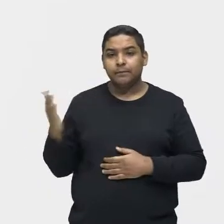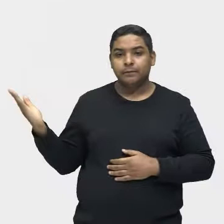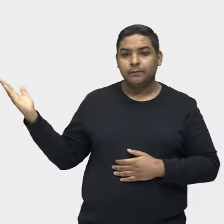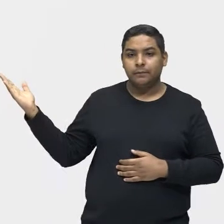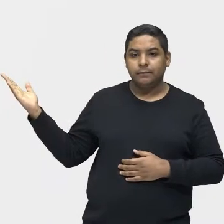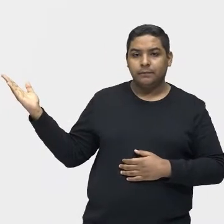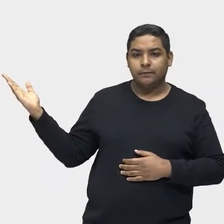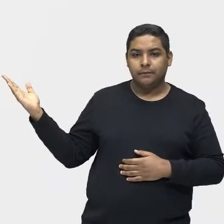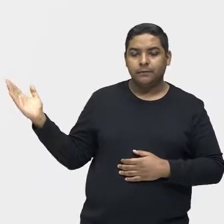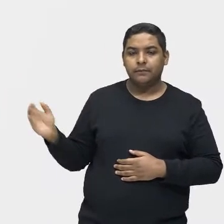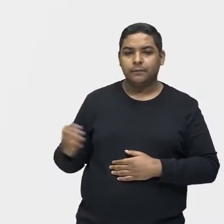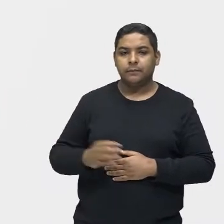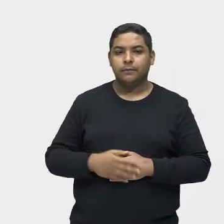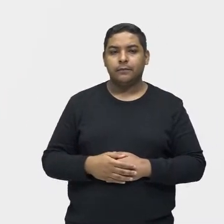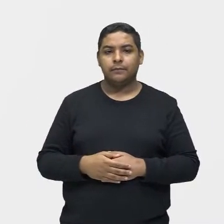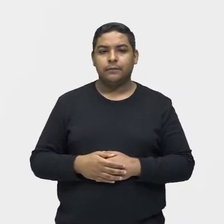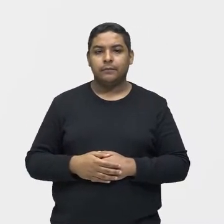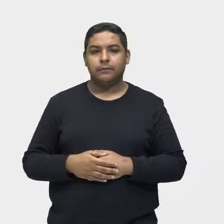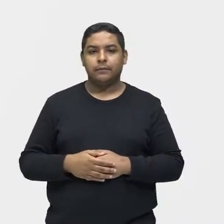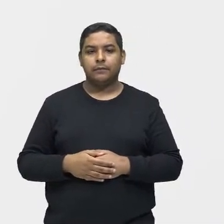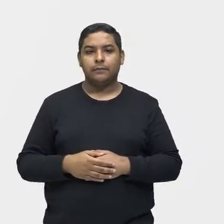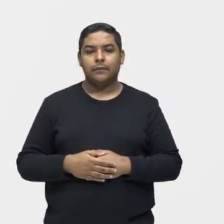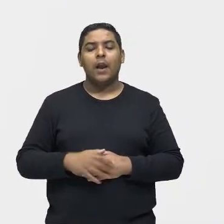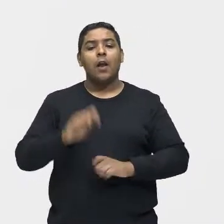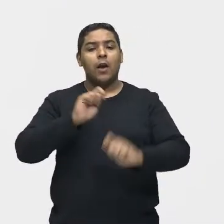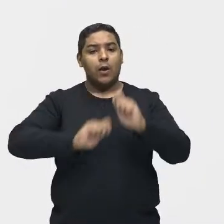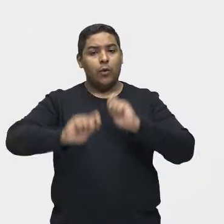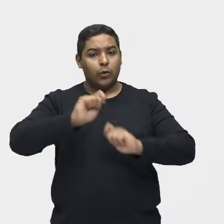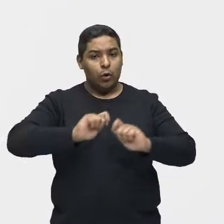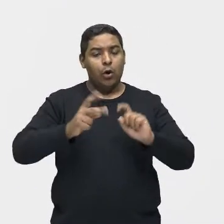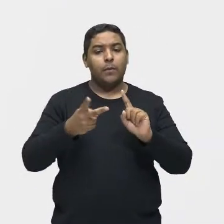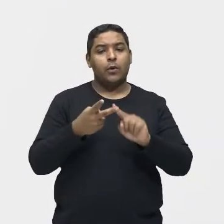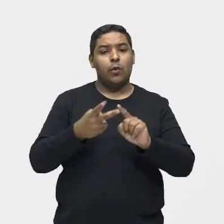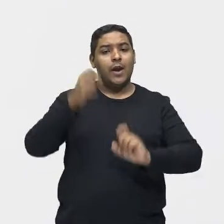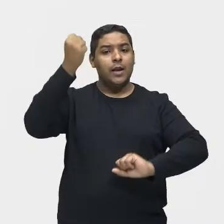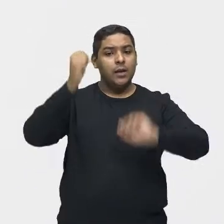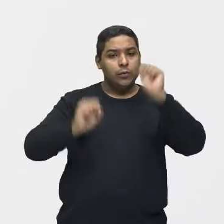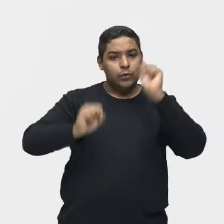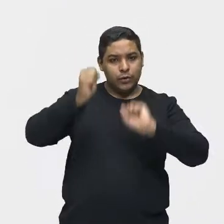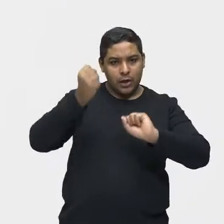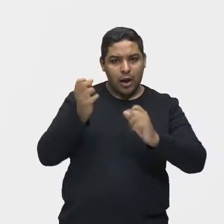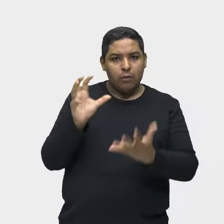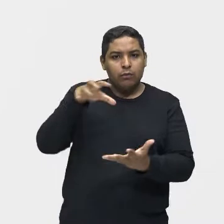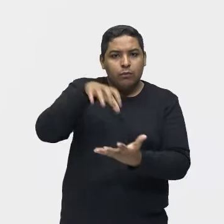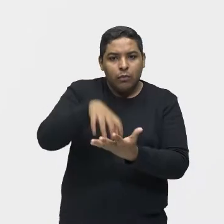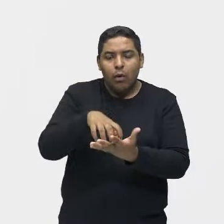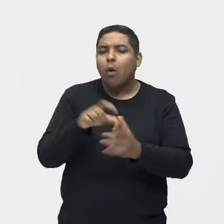financeiro, né, e também, consequentemente, industrial, vai estar concentrado aí